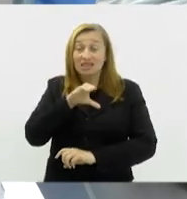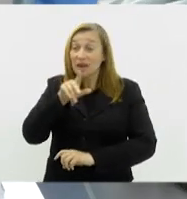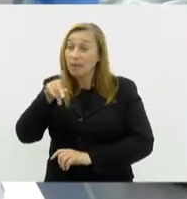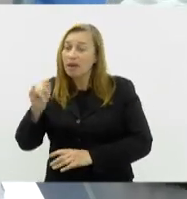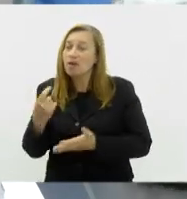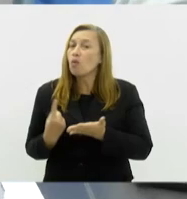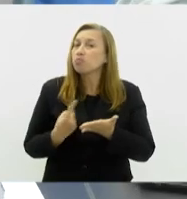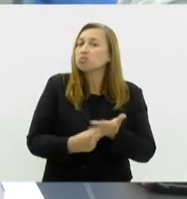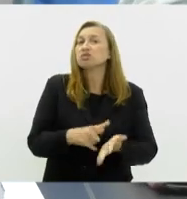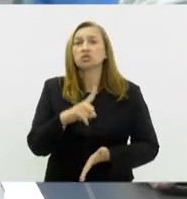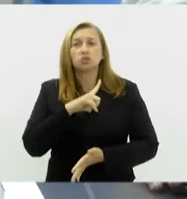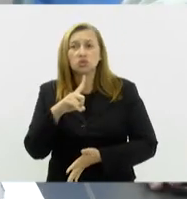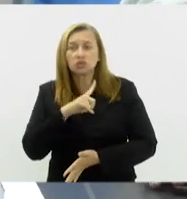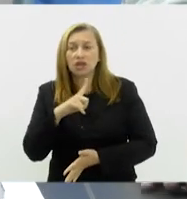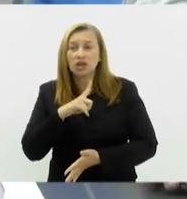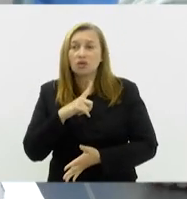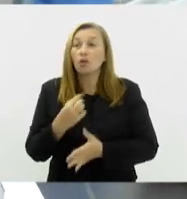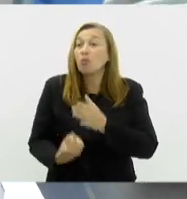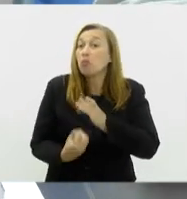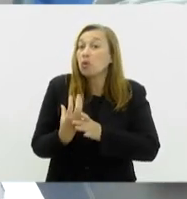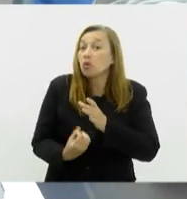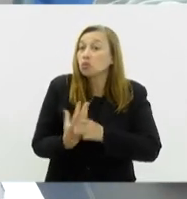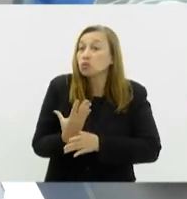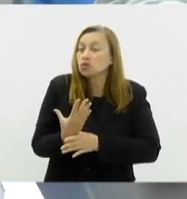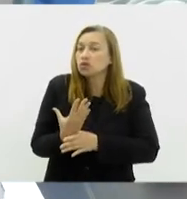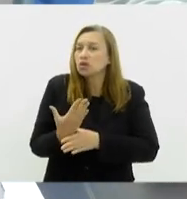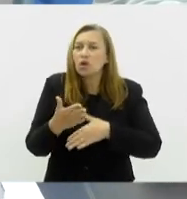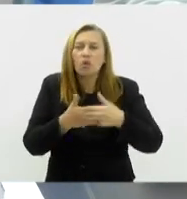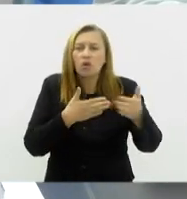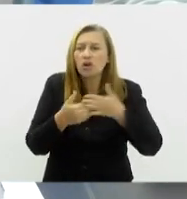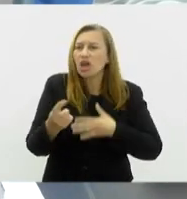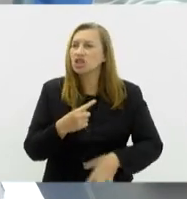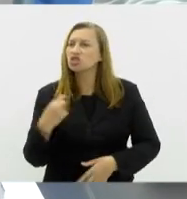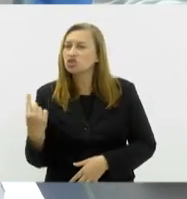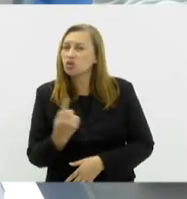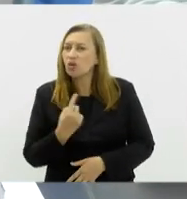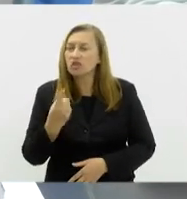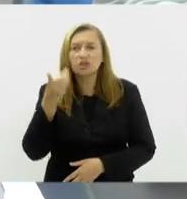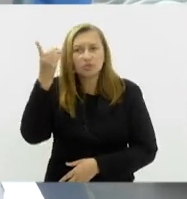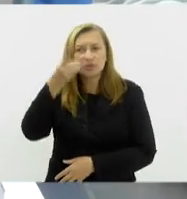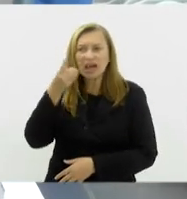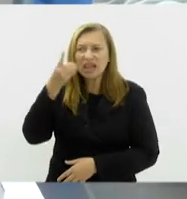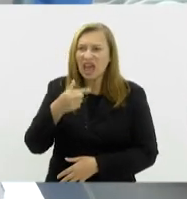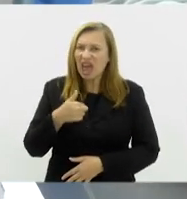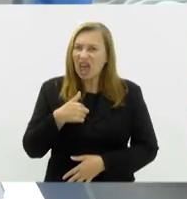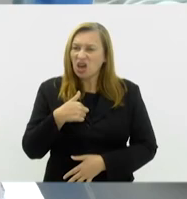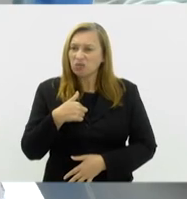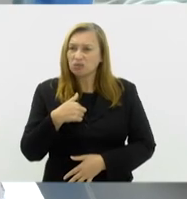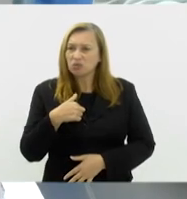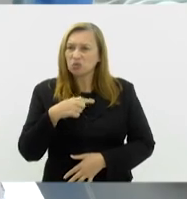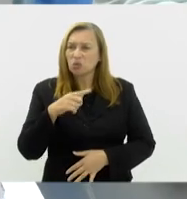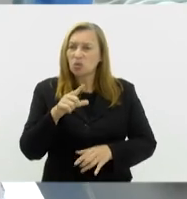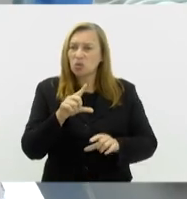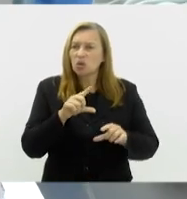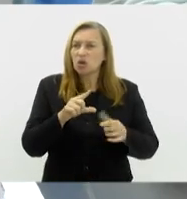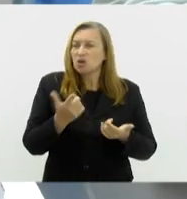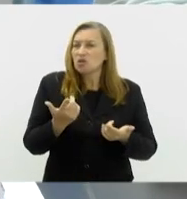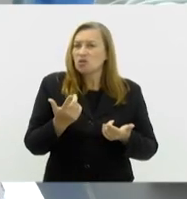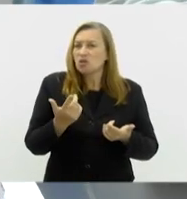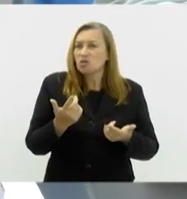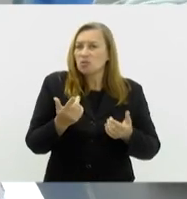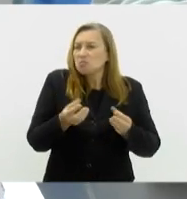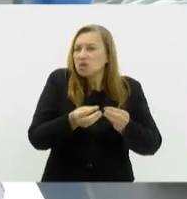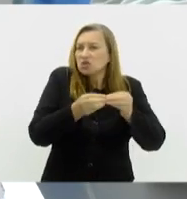compromisso com a produção feita por qualquer um de nós e aqui eu não estou fazendo quaisquer juízos de valor sobre o